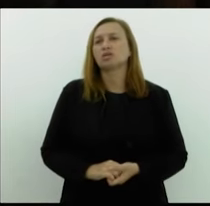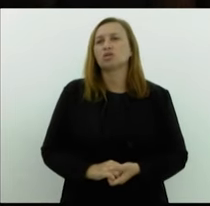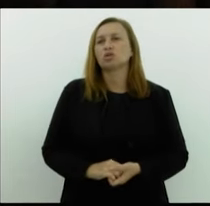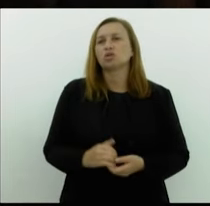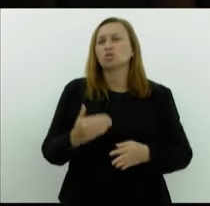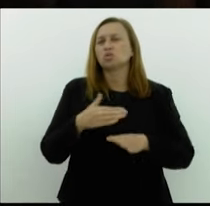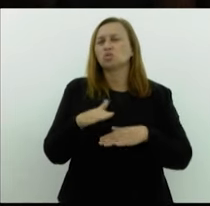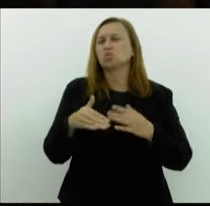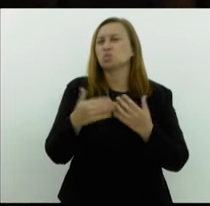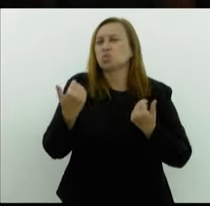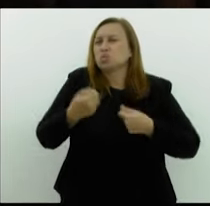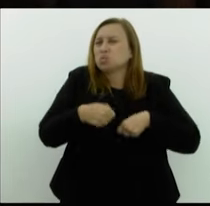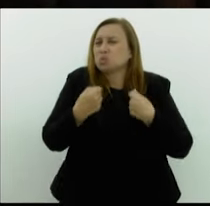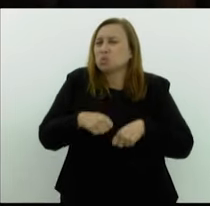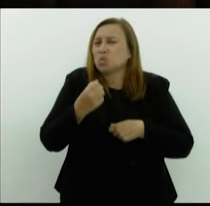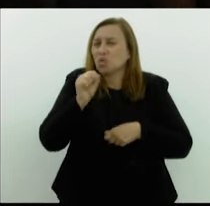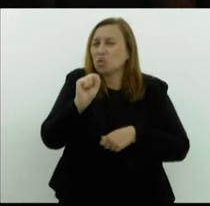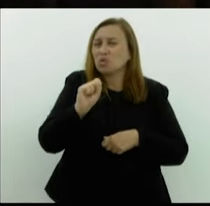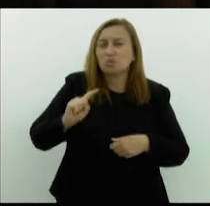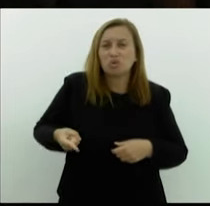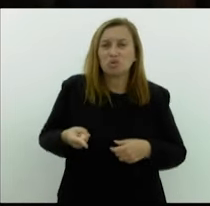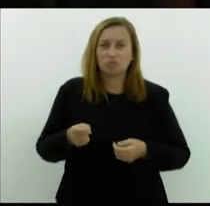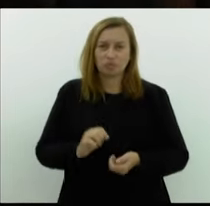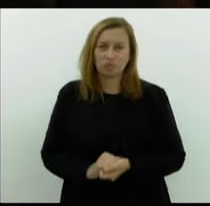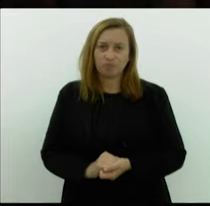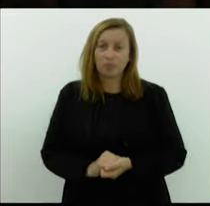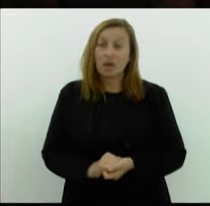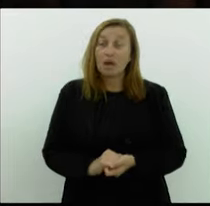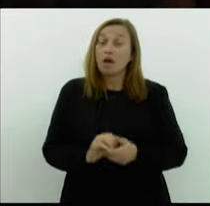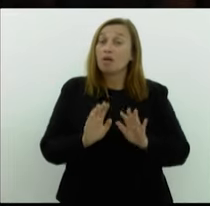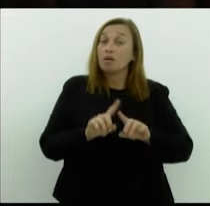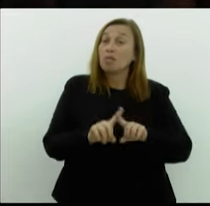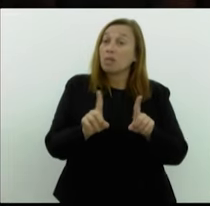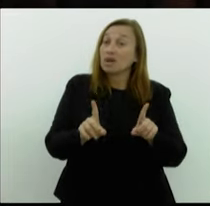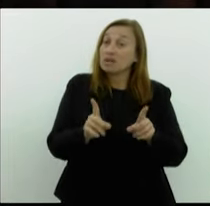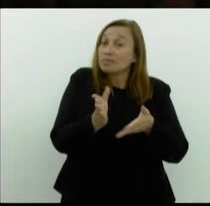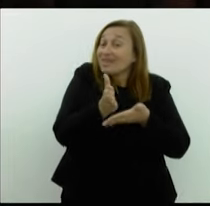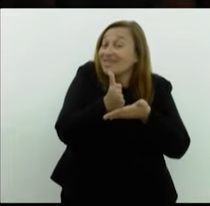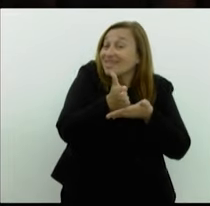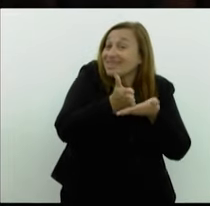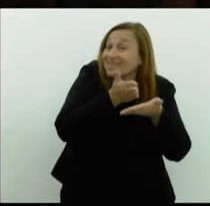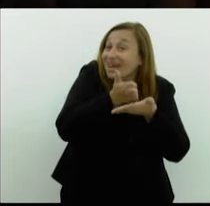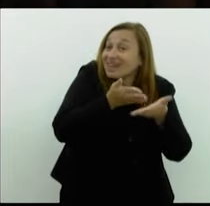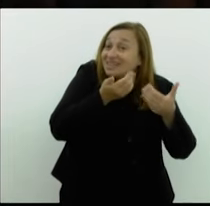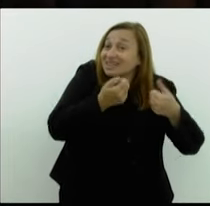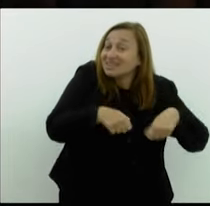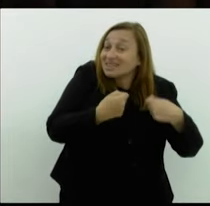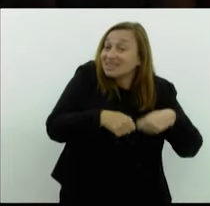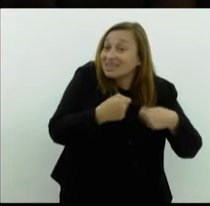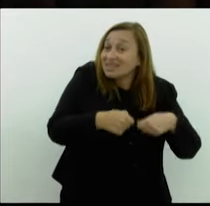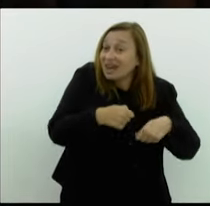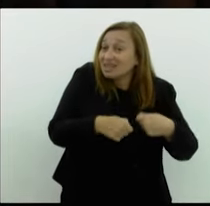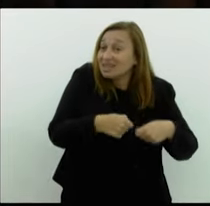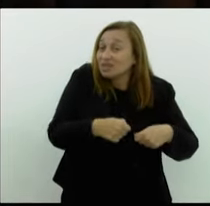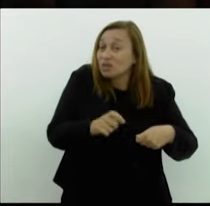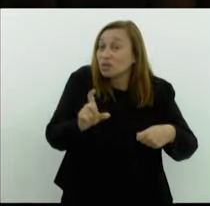Toda a carência é de 8 mil. Só que uma parte dessa carência vai ser suprida